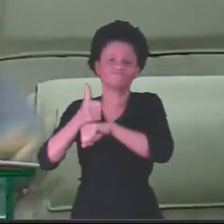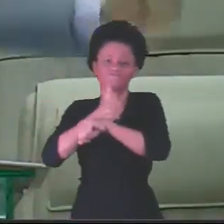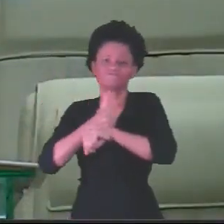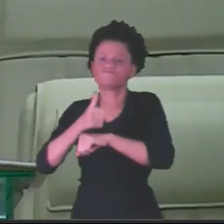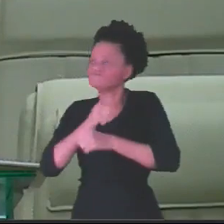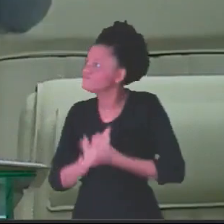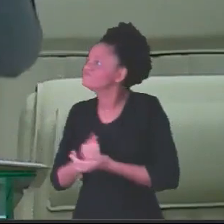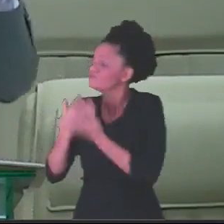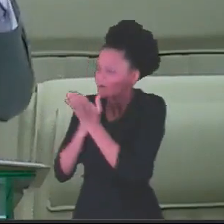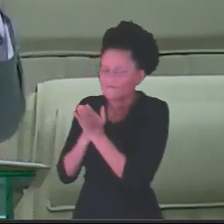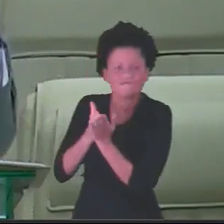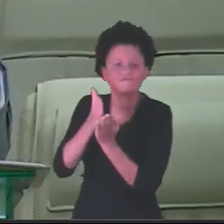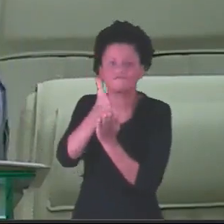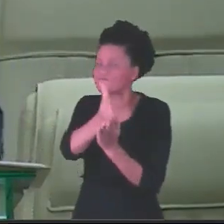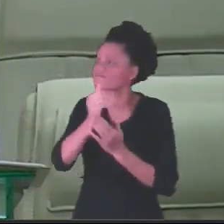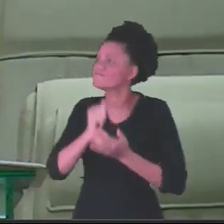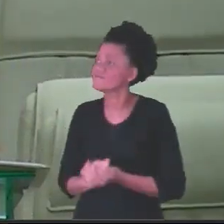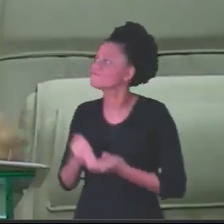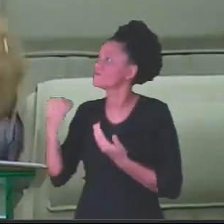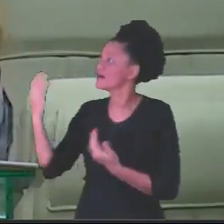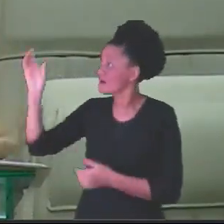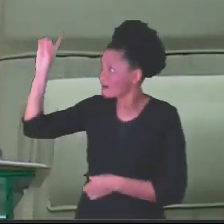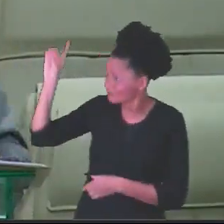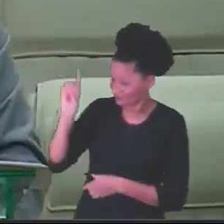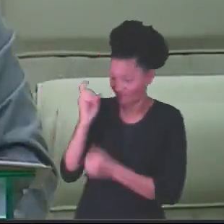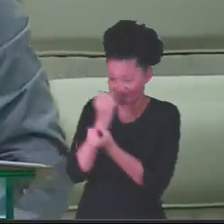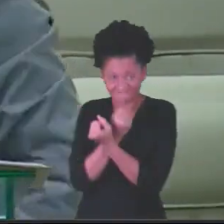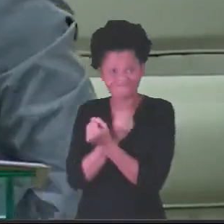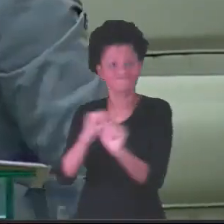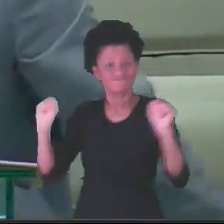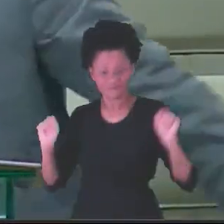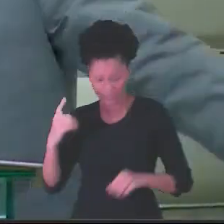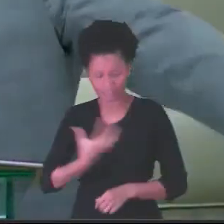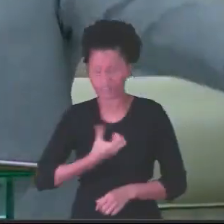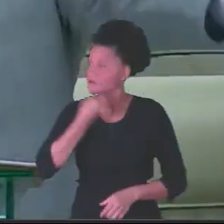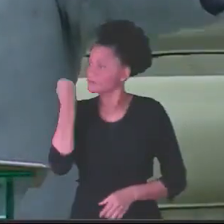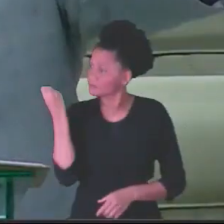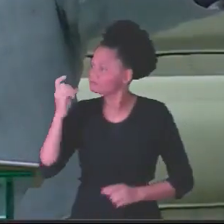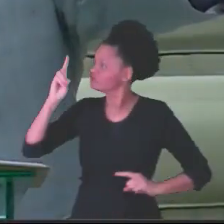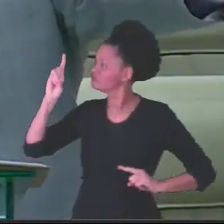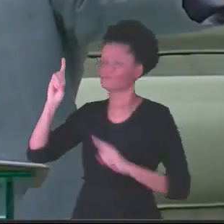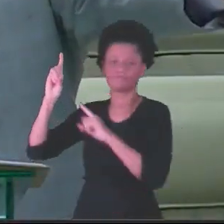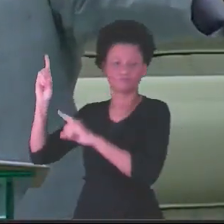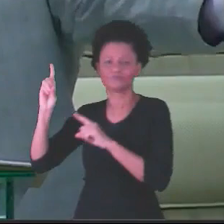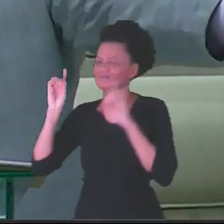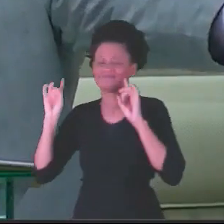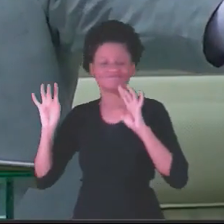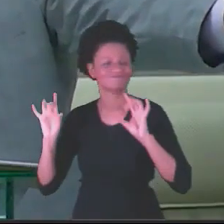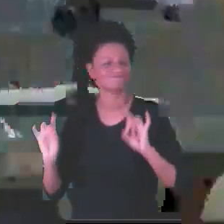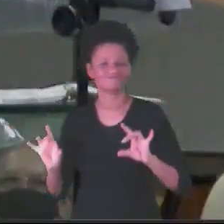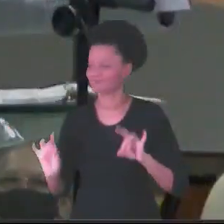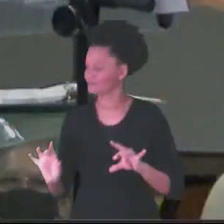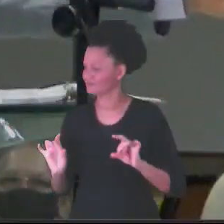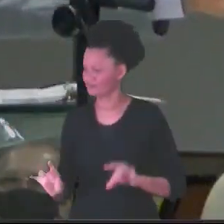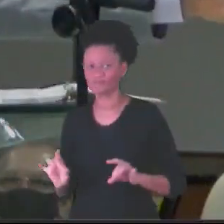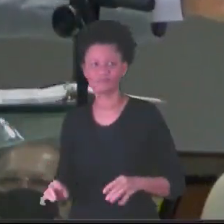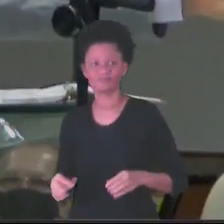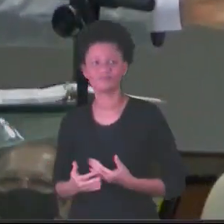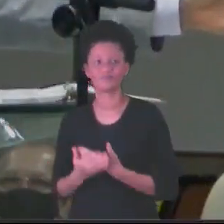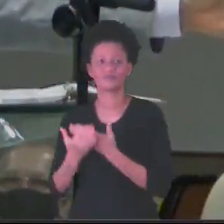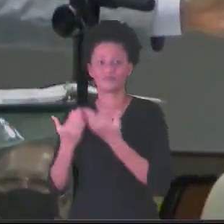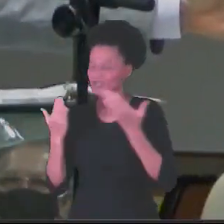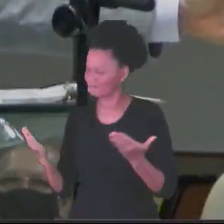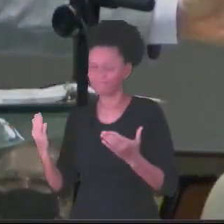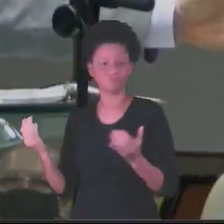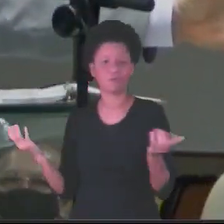final é o nosso libertador e salvador é o nosso querido candido rubicundo